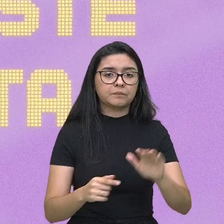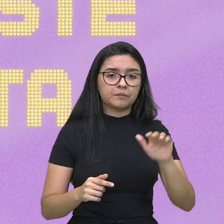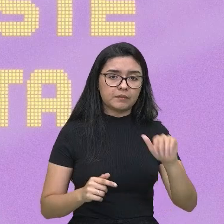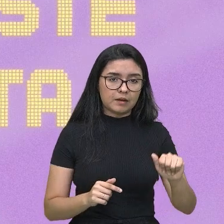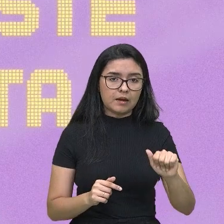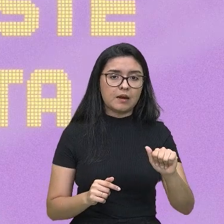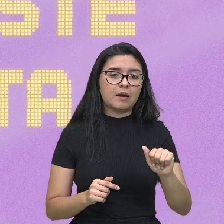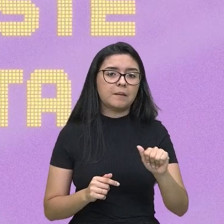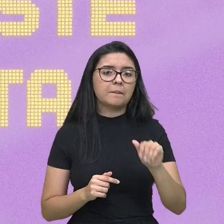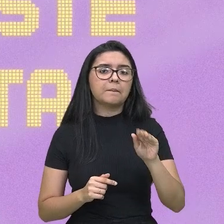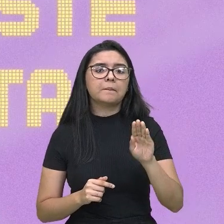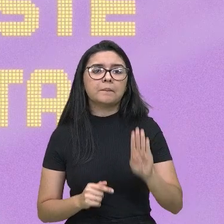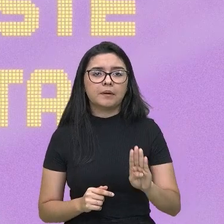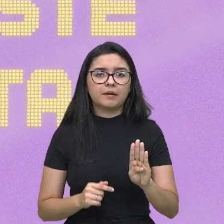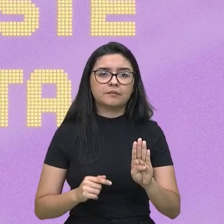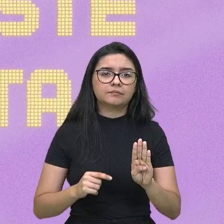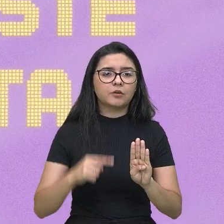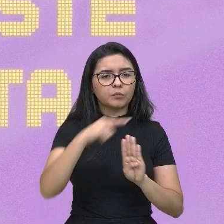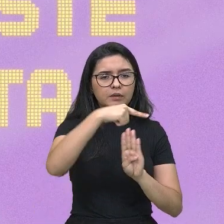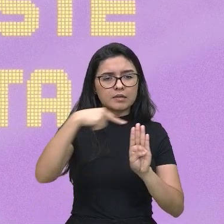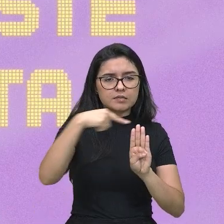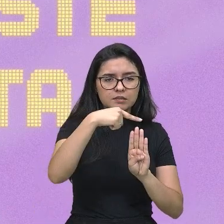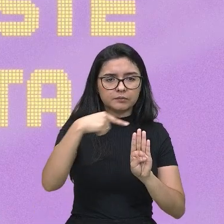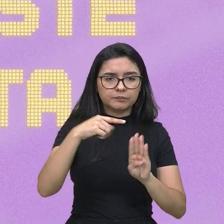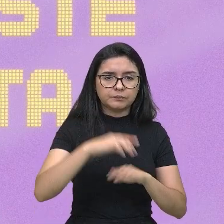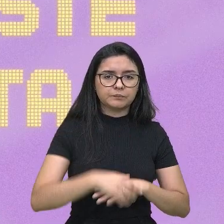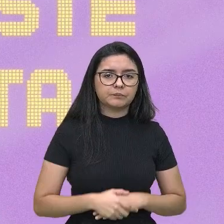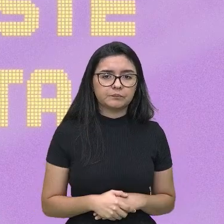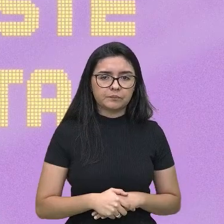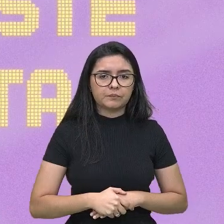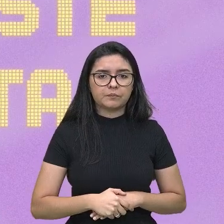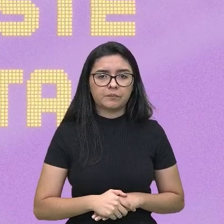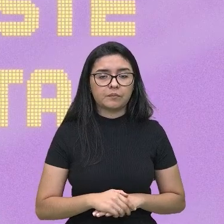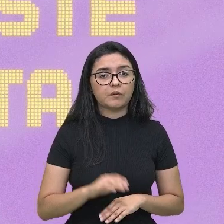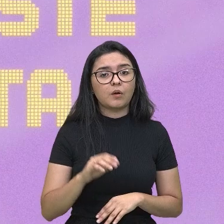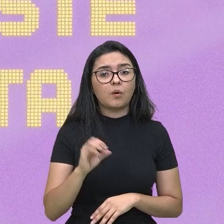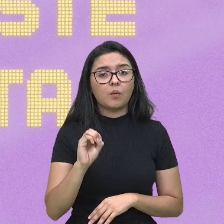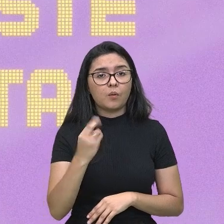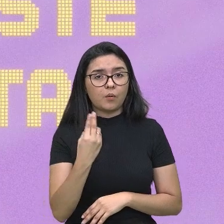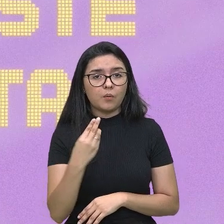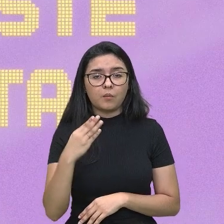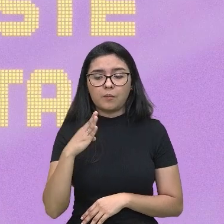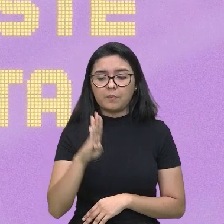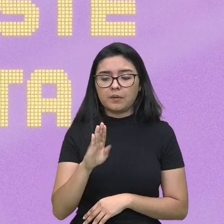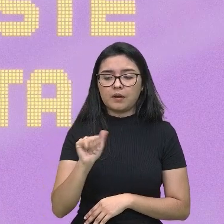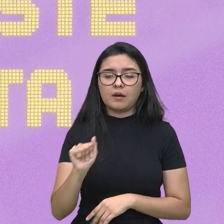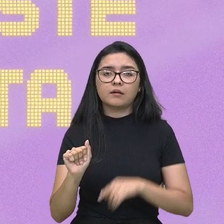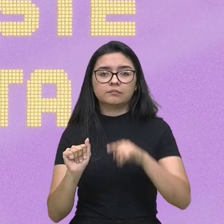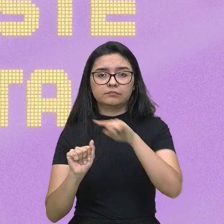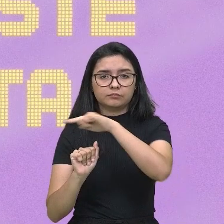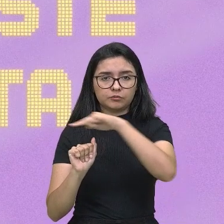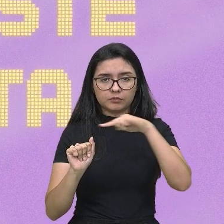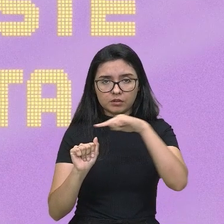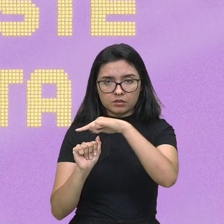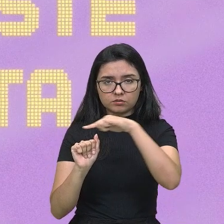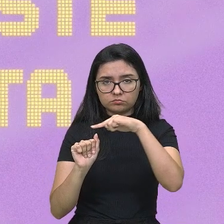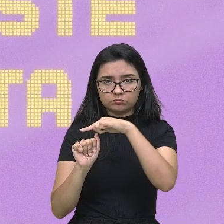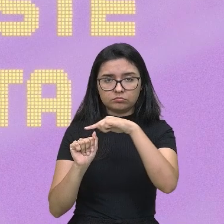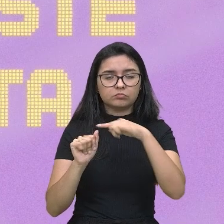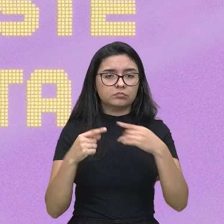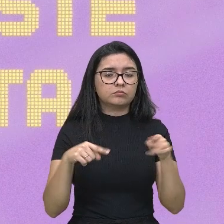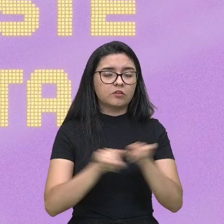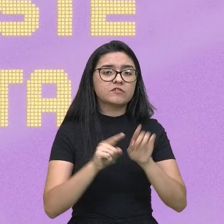em cima, tá bom? Olha só, com AB com tracinho em cima, ou BA também com esse traço em cima. Isso aí é como você